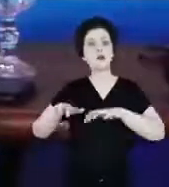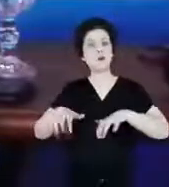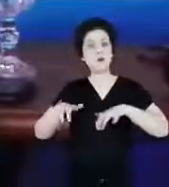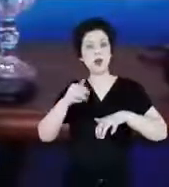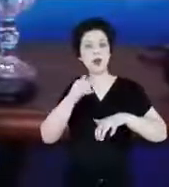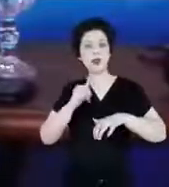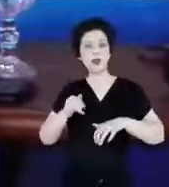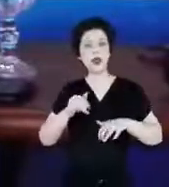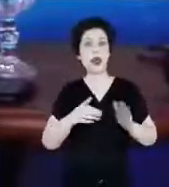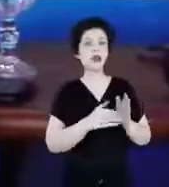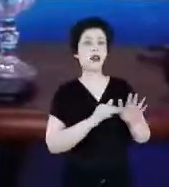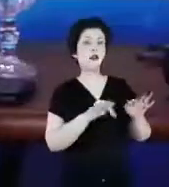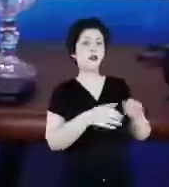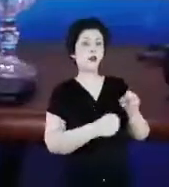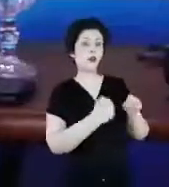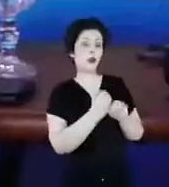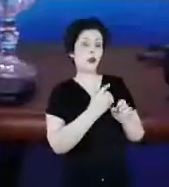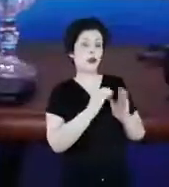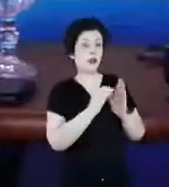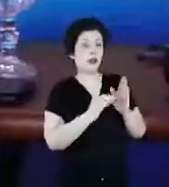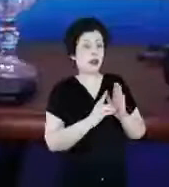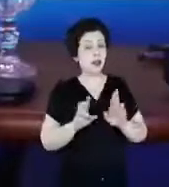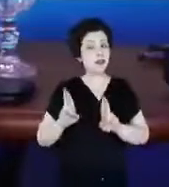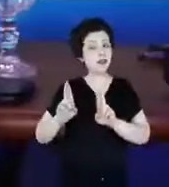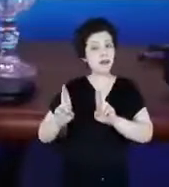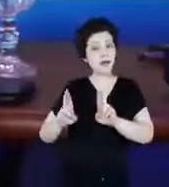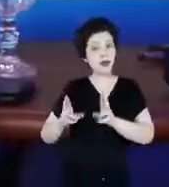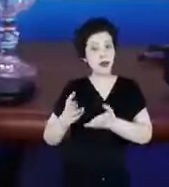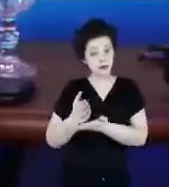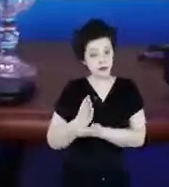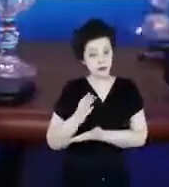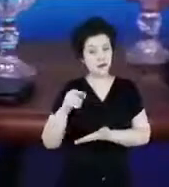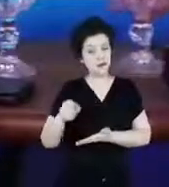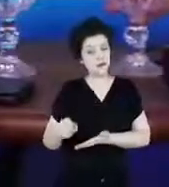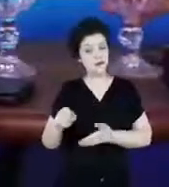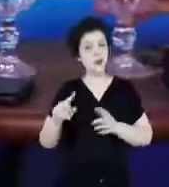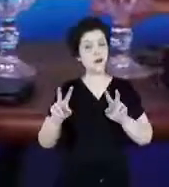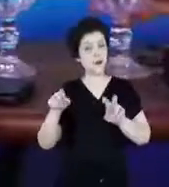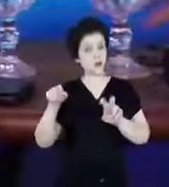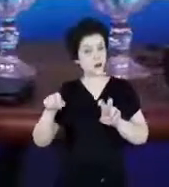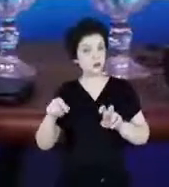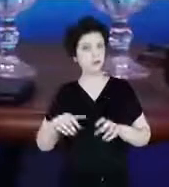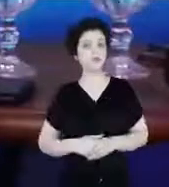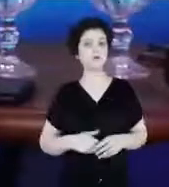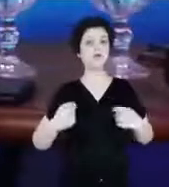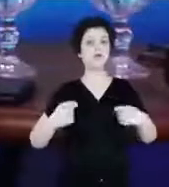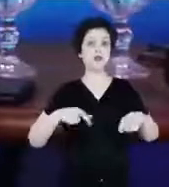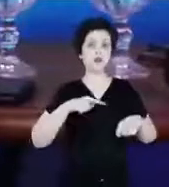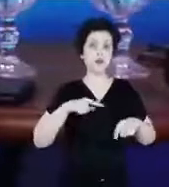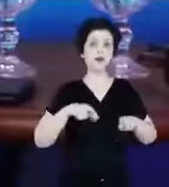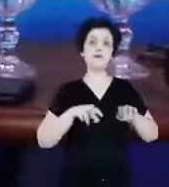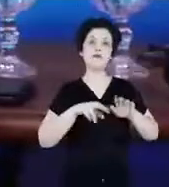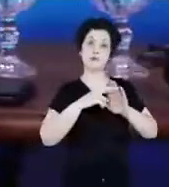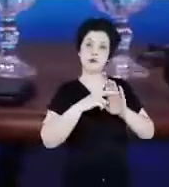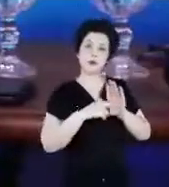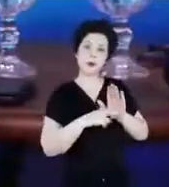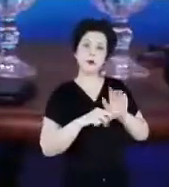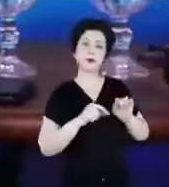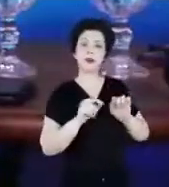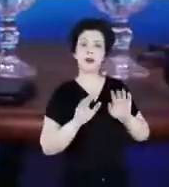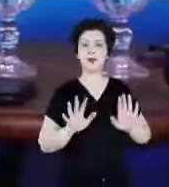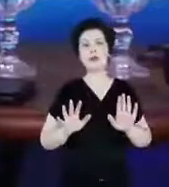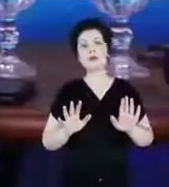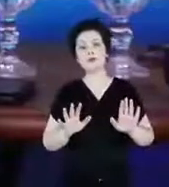ano, sair um decreto normativo já com relação a essa questão, e nós precisamos também regulamentar para não criar aí um